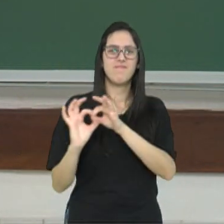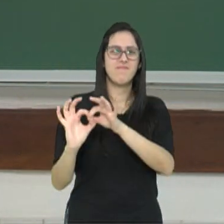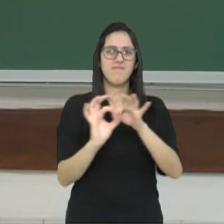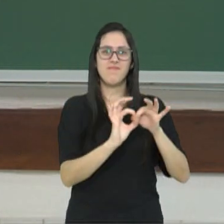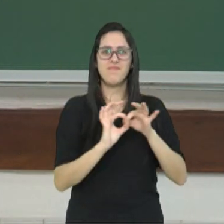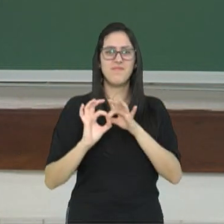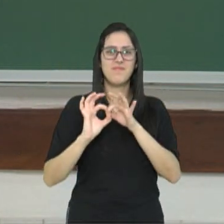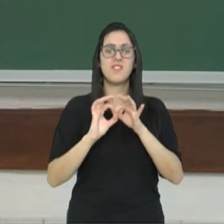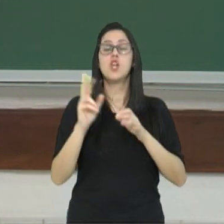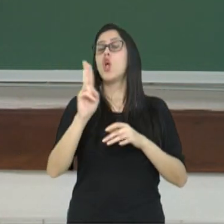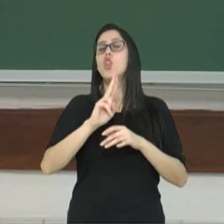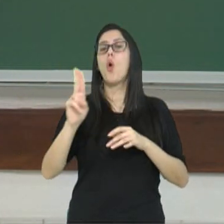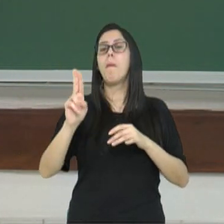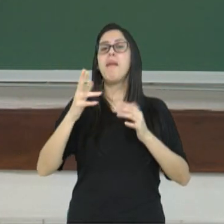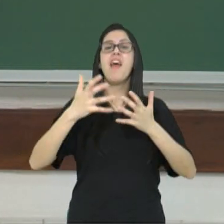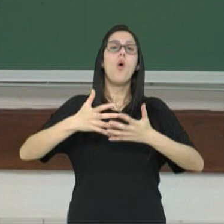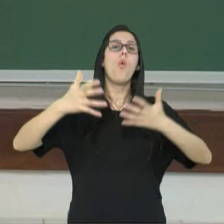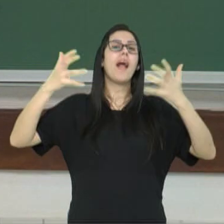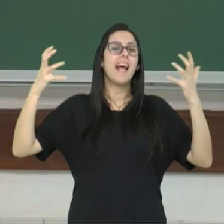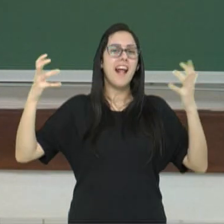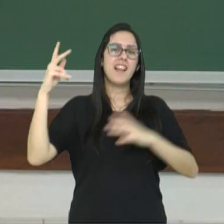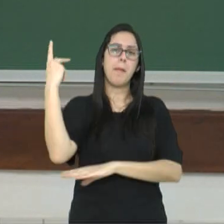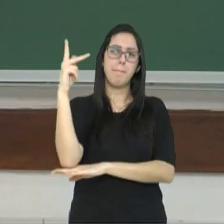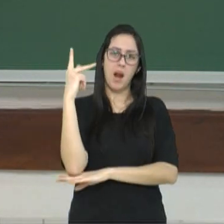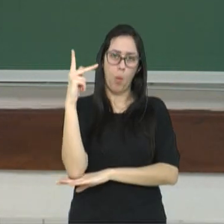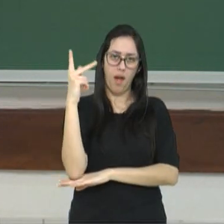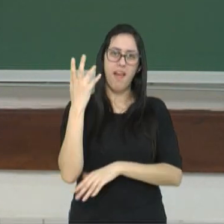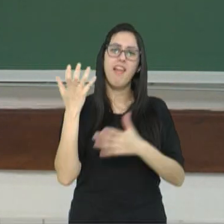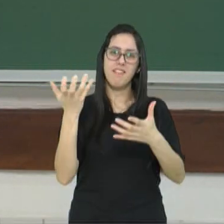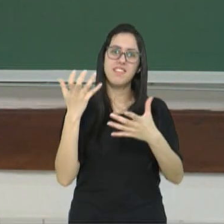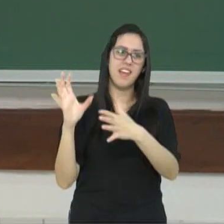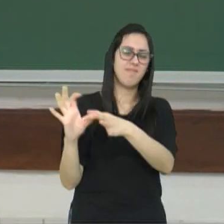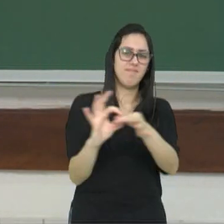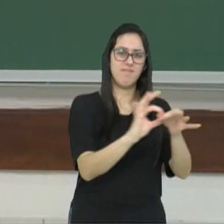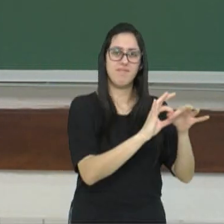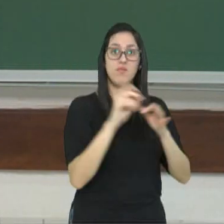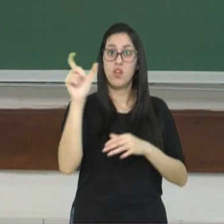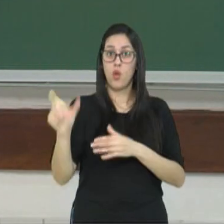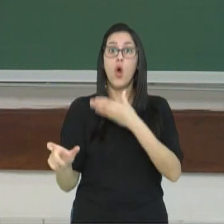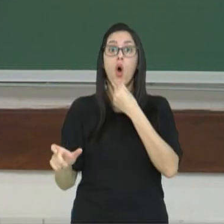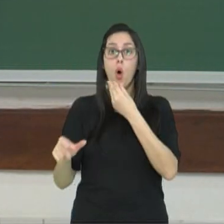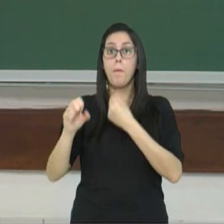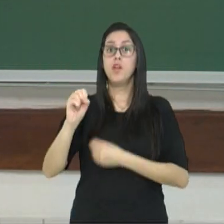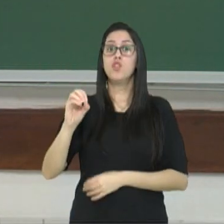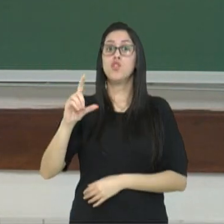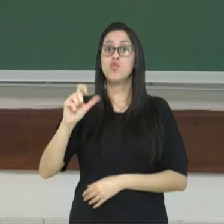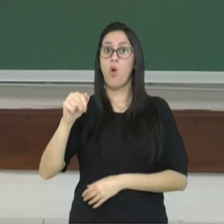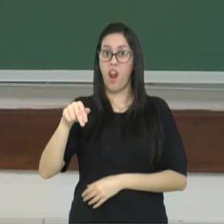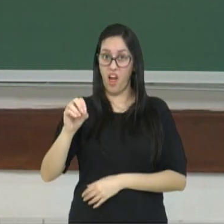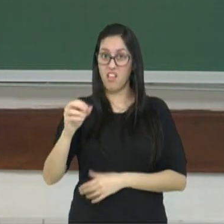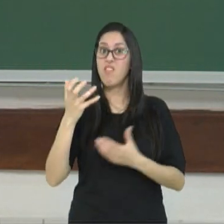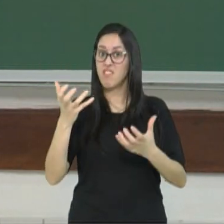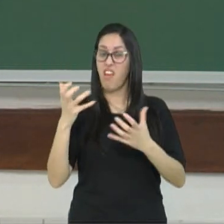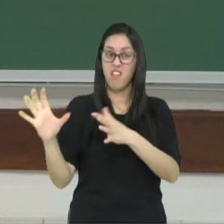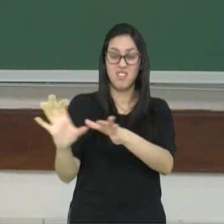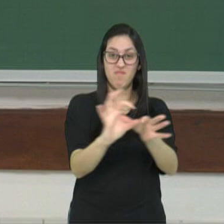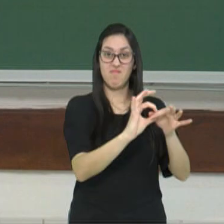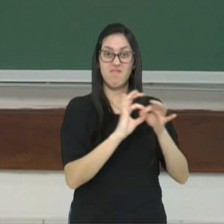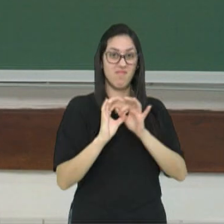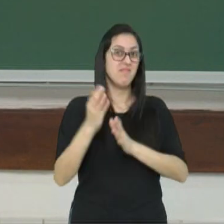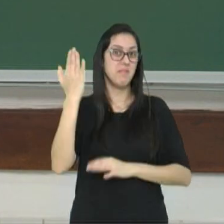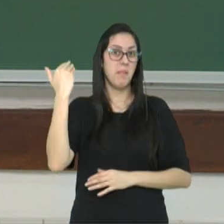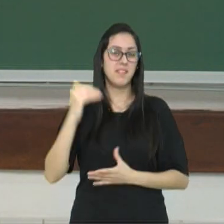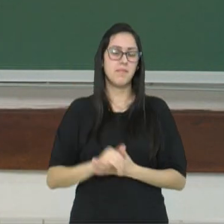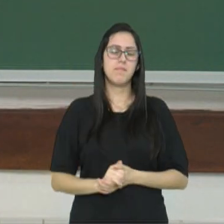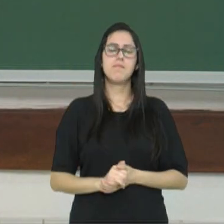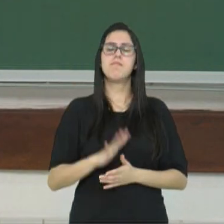Grande Paraguai. Essa era a grande ambição de Solano Lopes. Então, vamos para o nosso primeiro